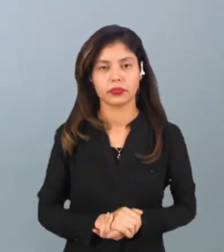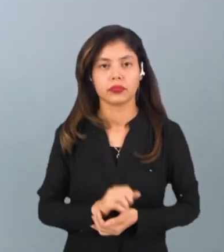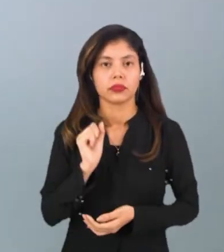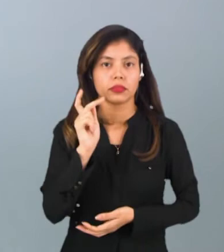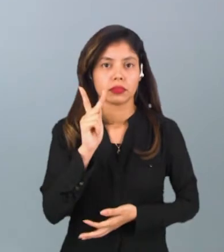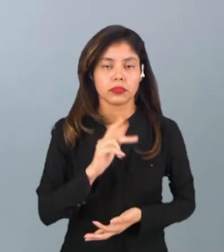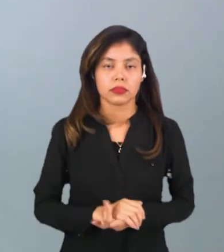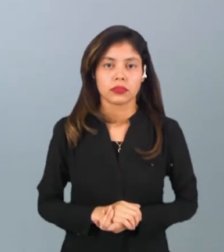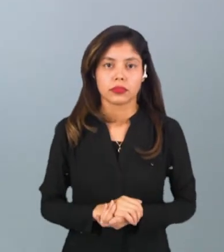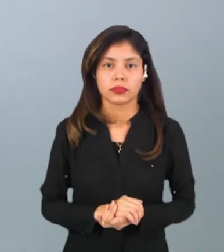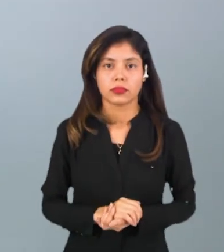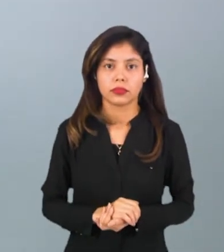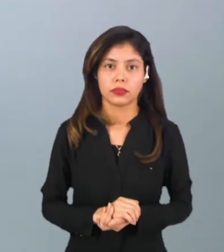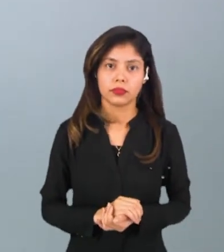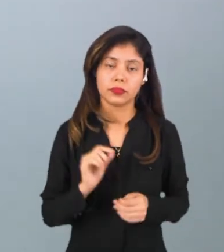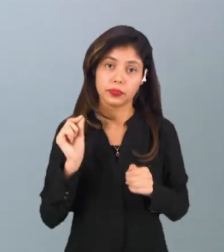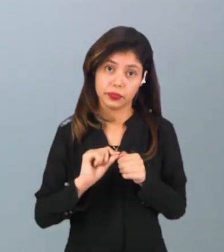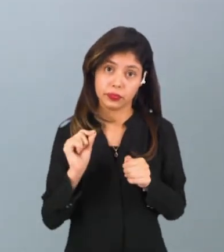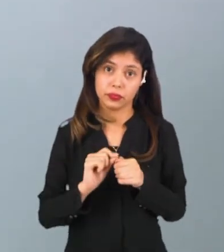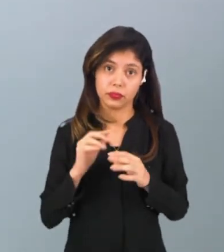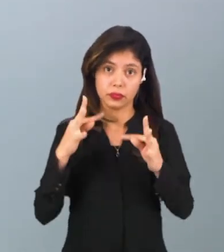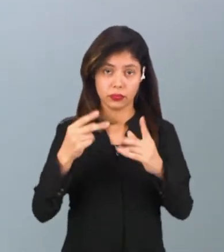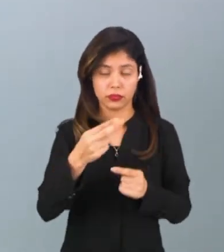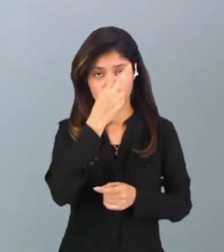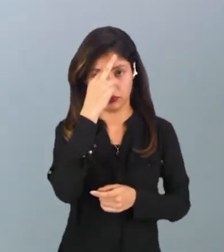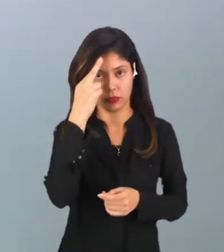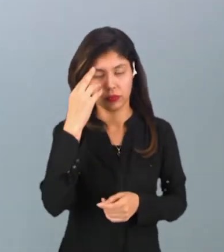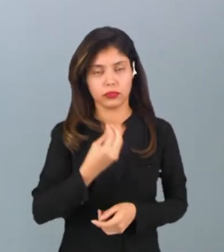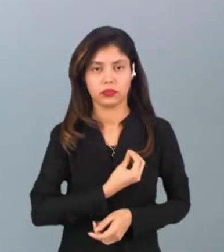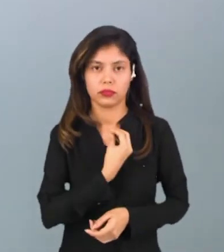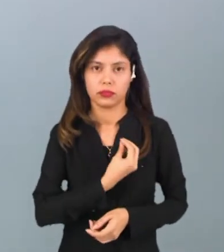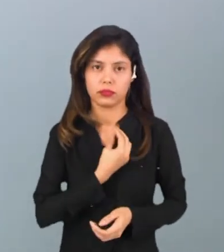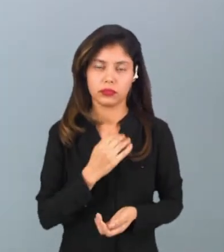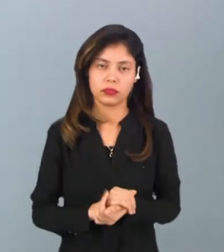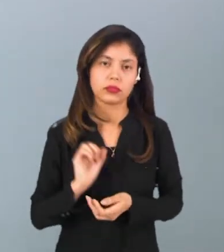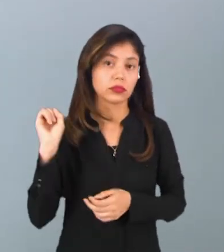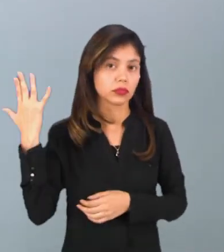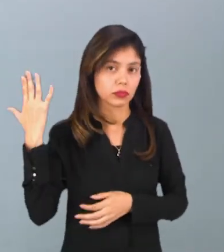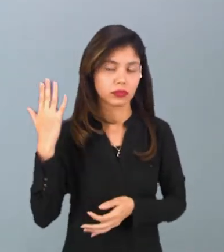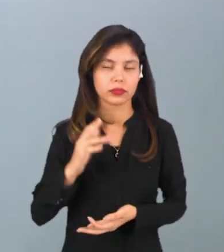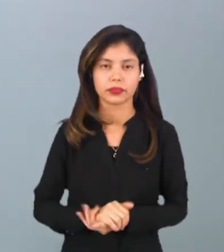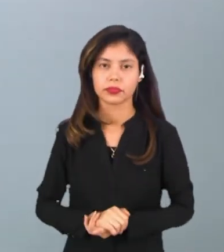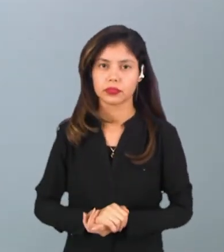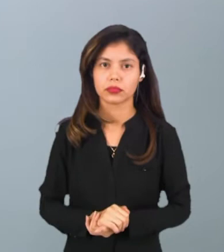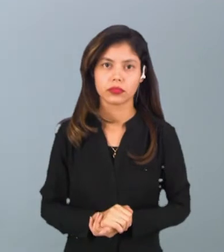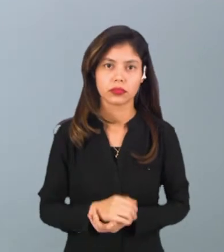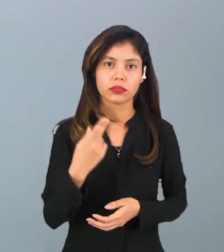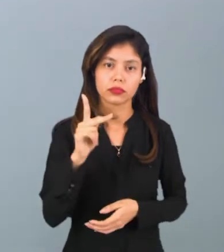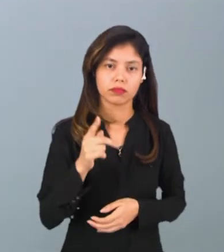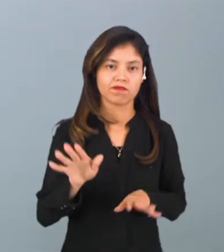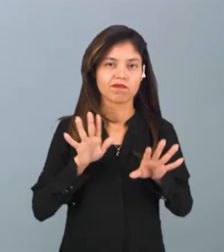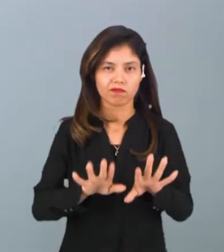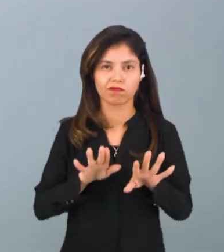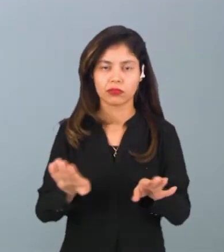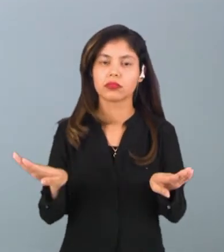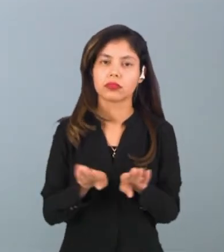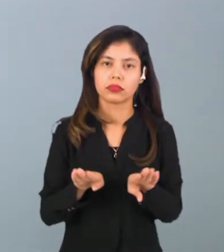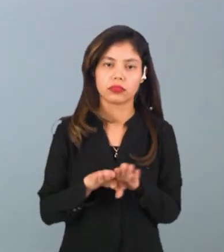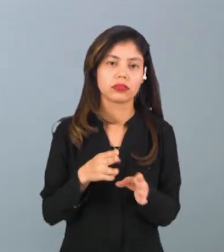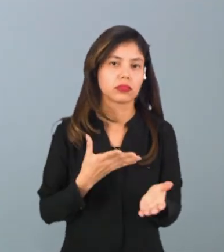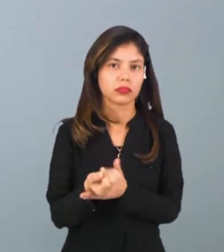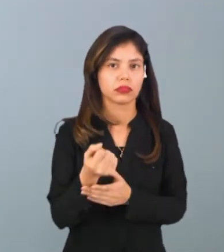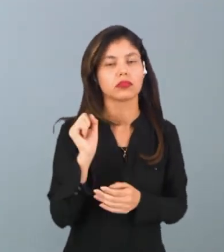ok? Por meio da prosa, ele relatou a sua história de vida, os seus acontecimentos, seus fracassos, suas